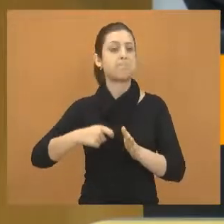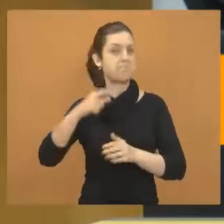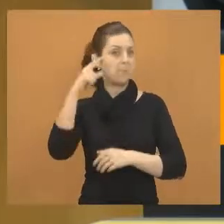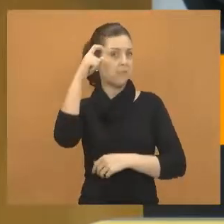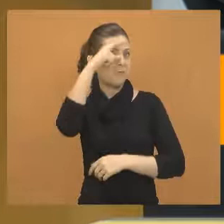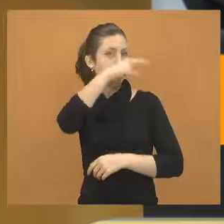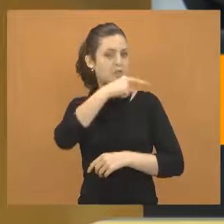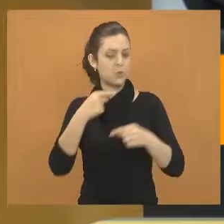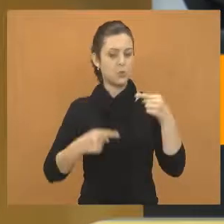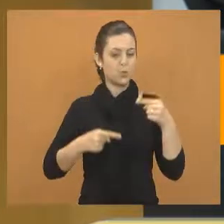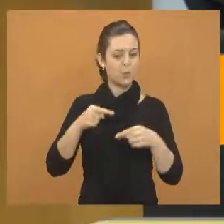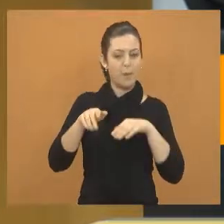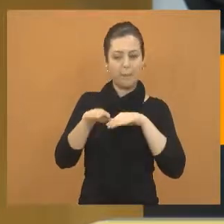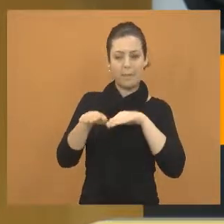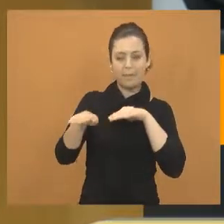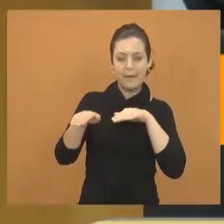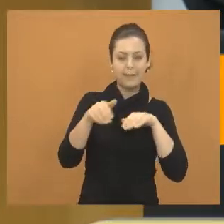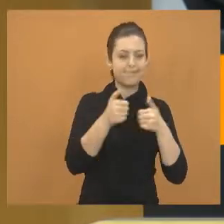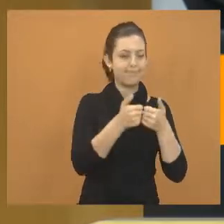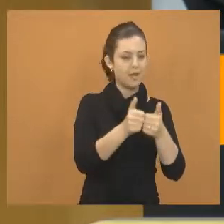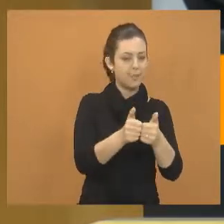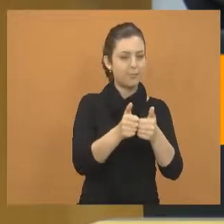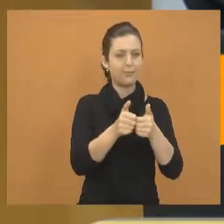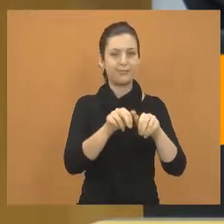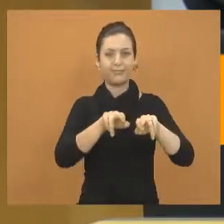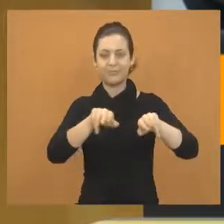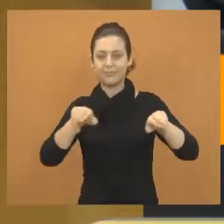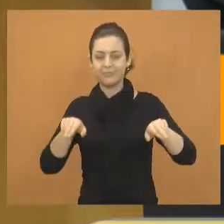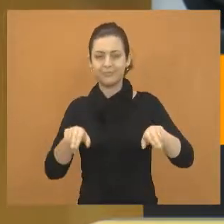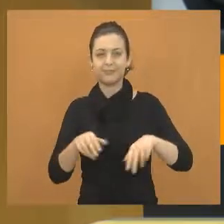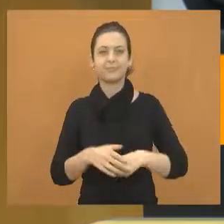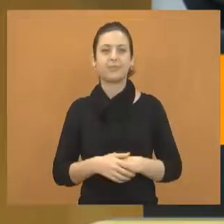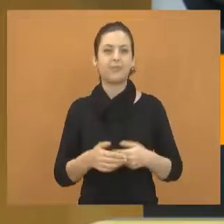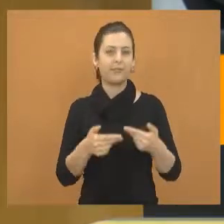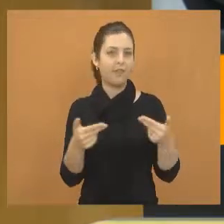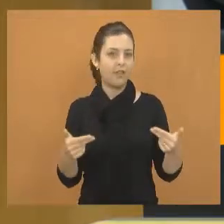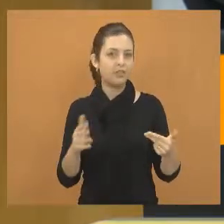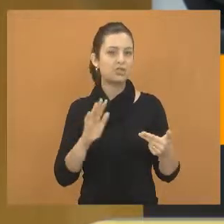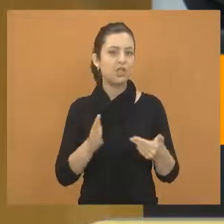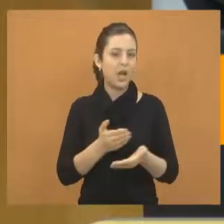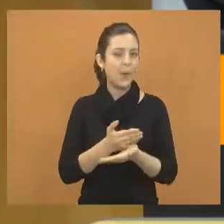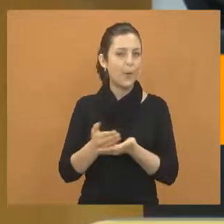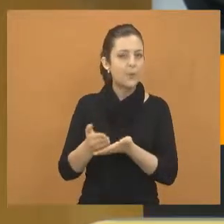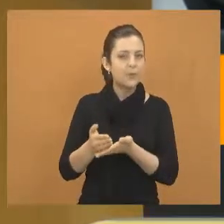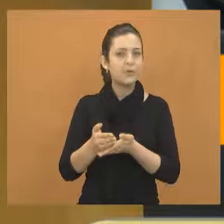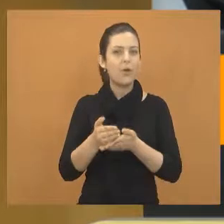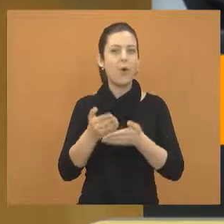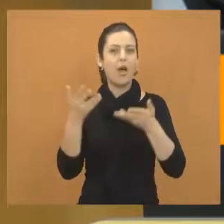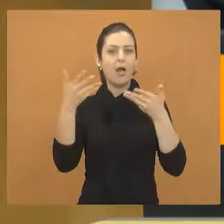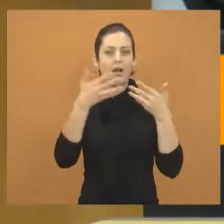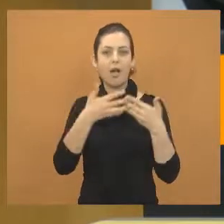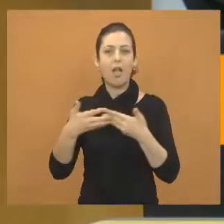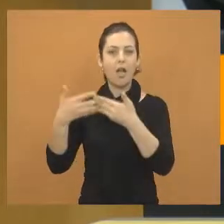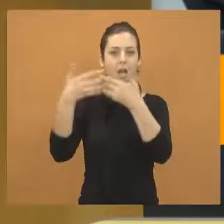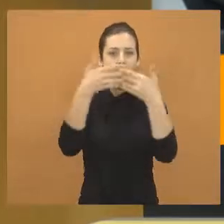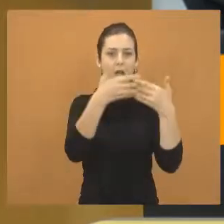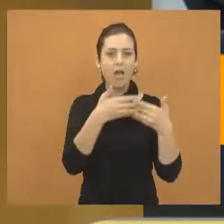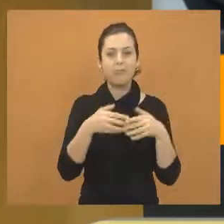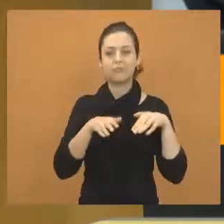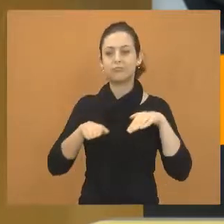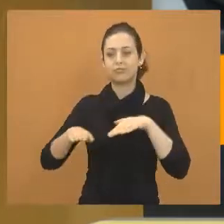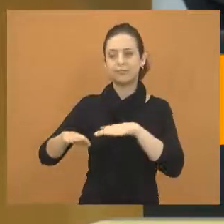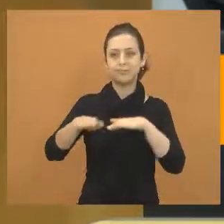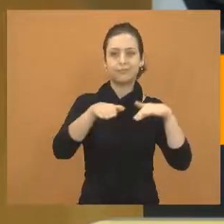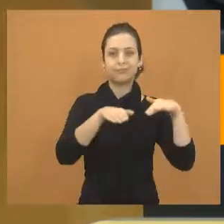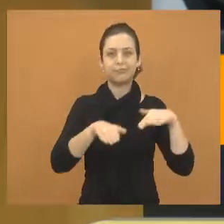fácil quando discute trânsito e transporte. Já começou aí a rota de caminhões e a gente vai